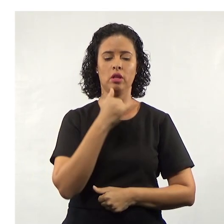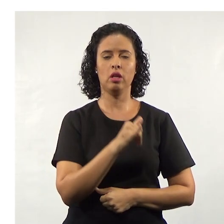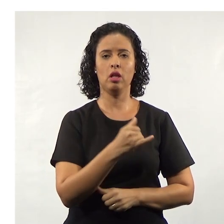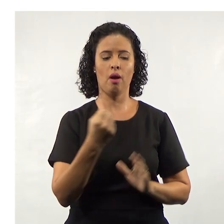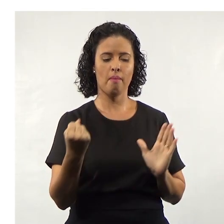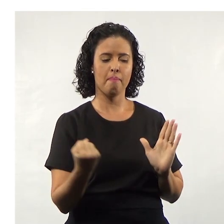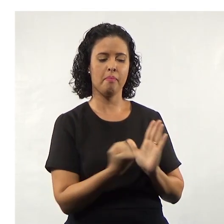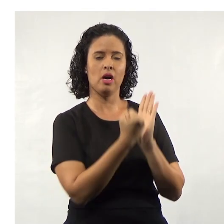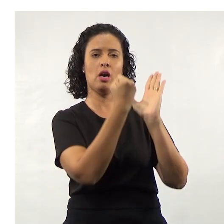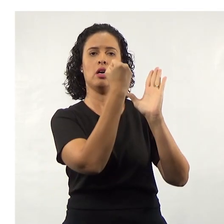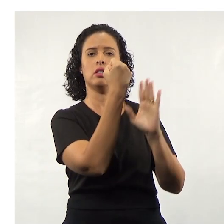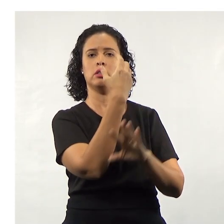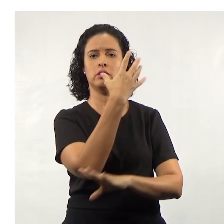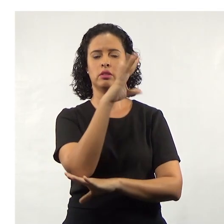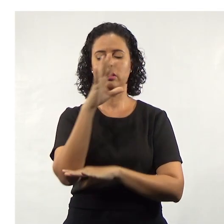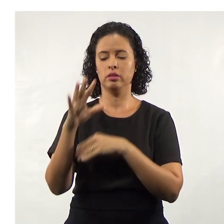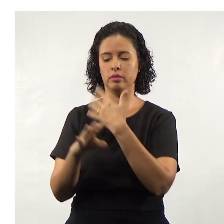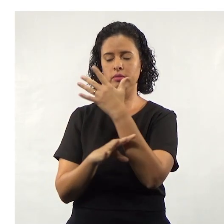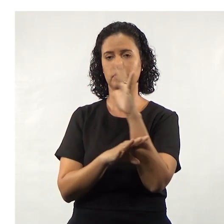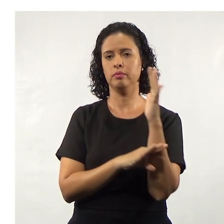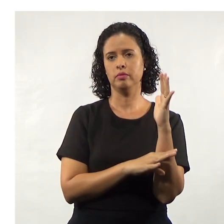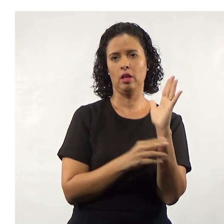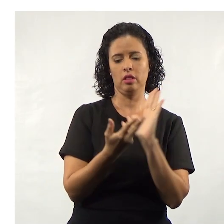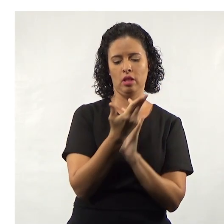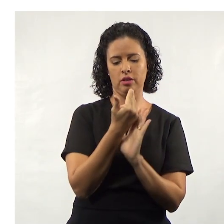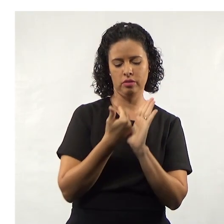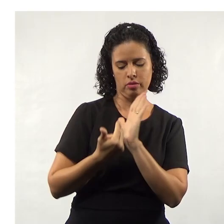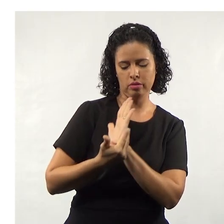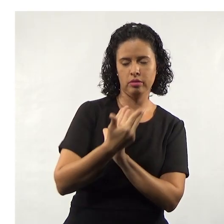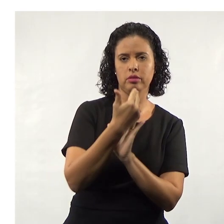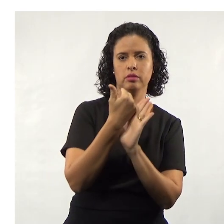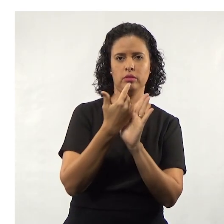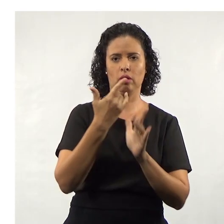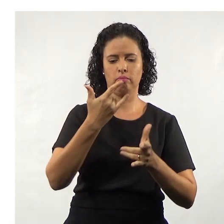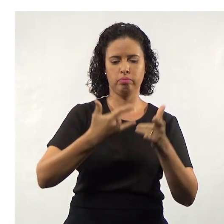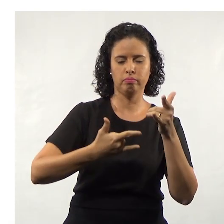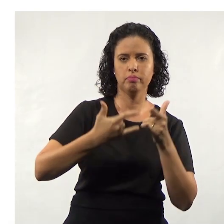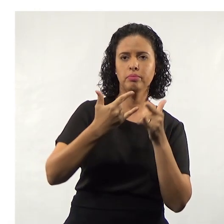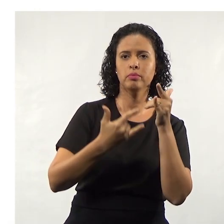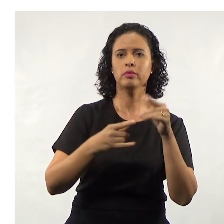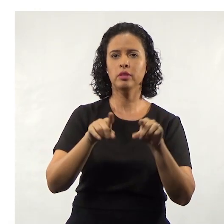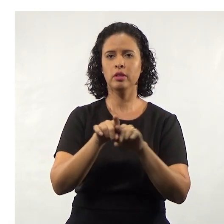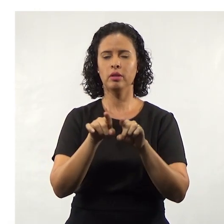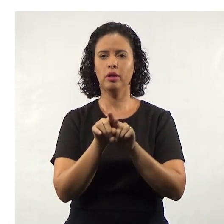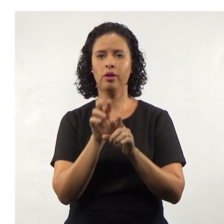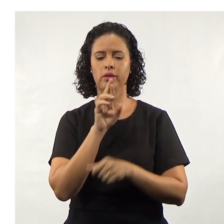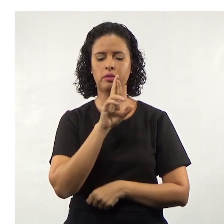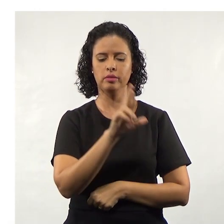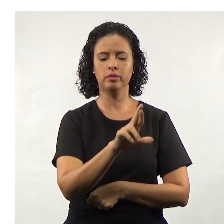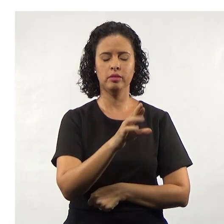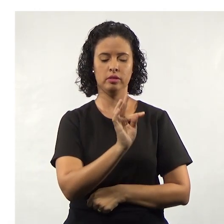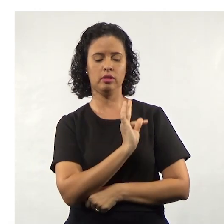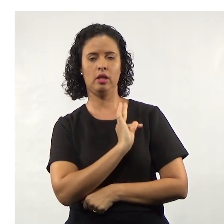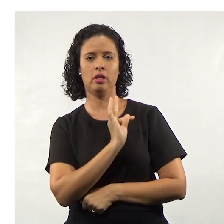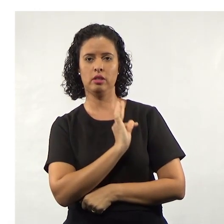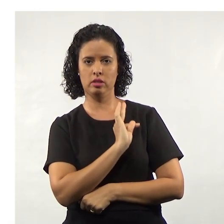impacto ambiental. Desenho e criação de protótipos, soluções técnicas de alta